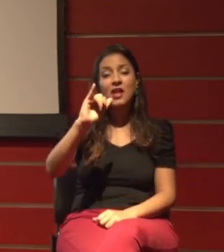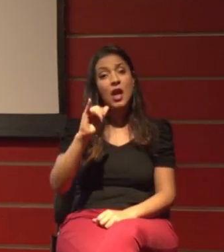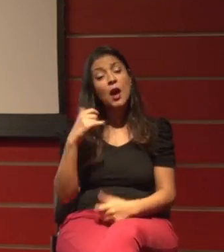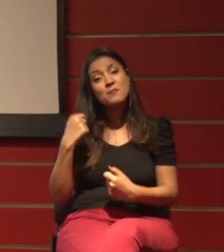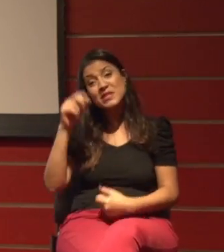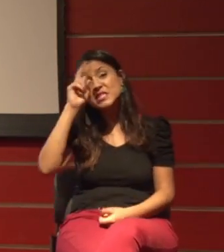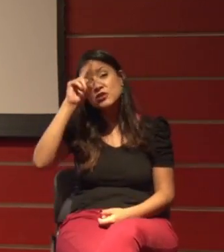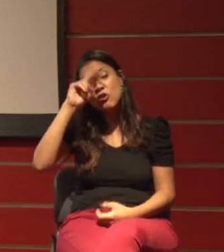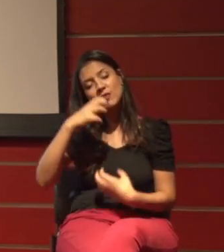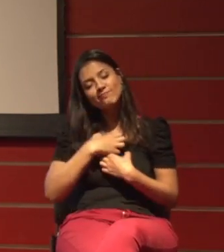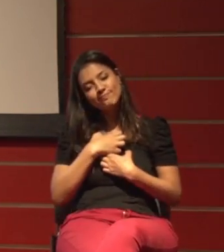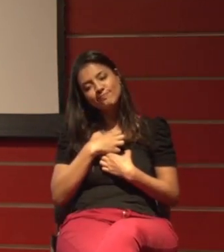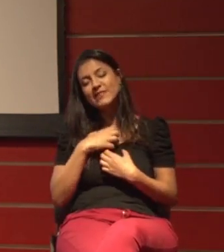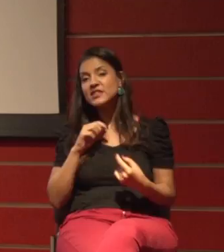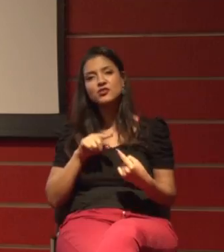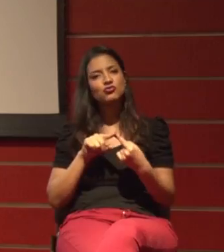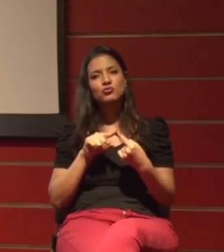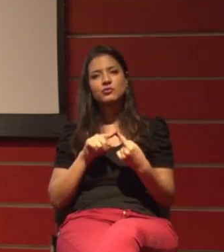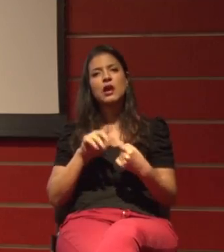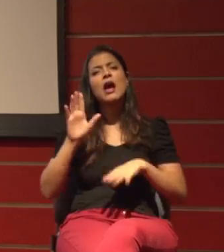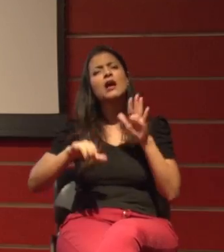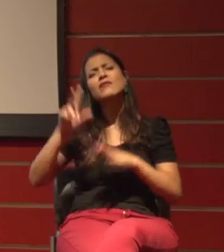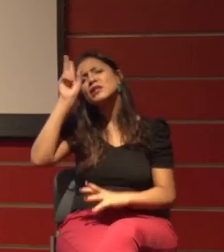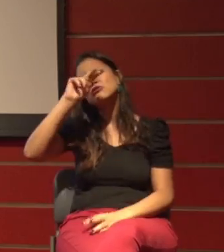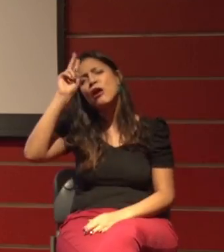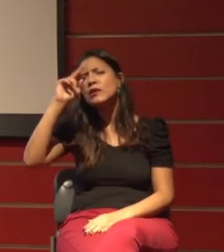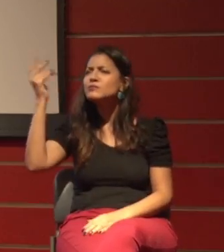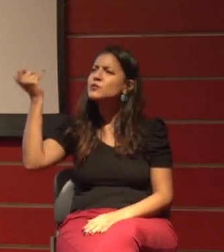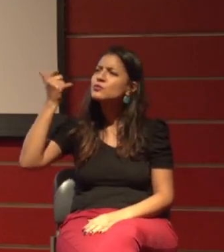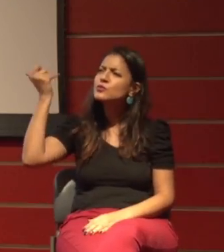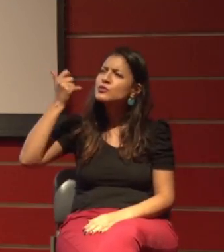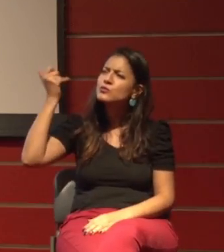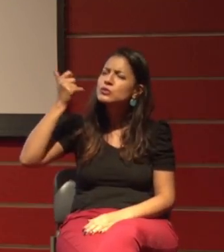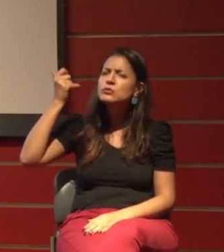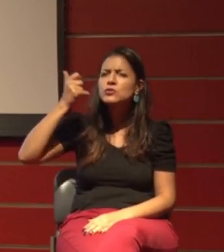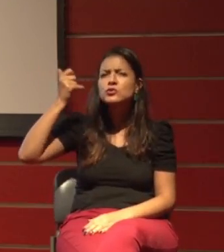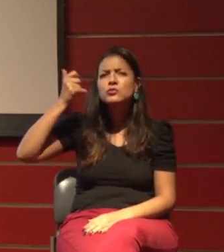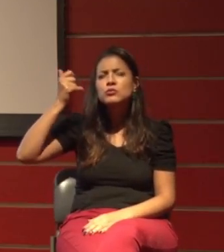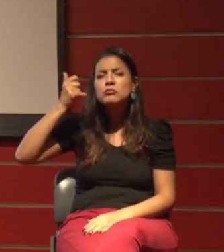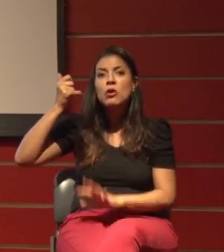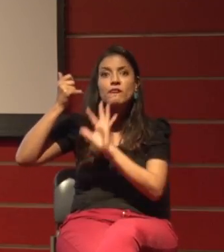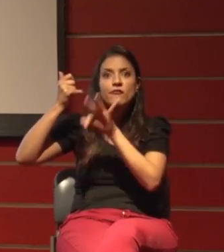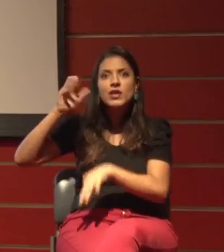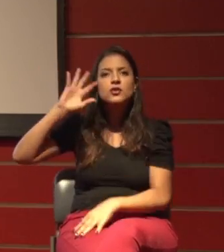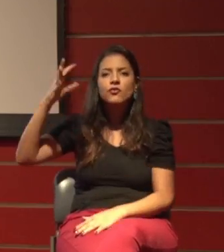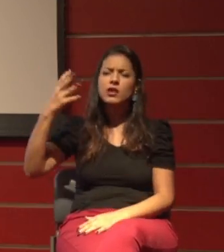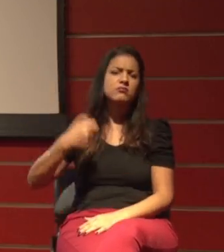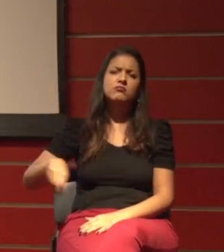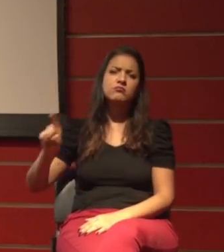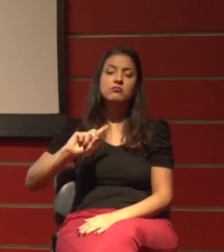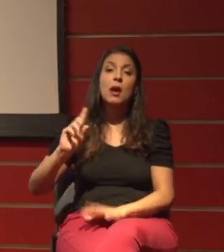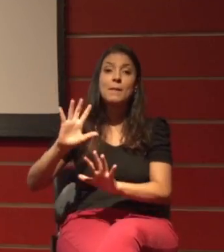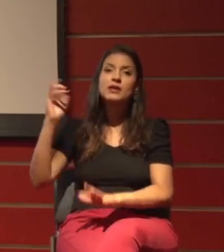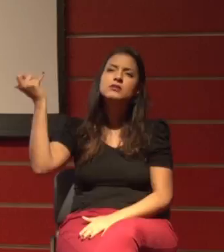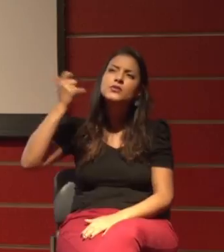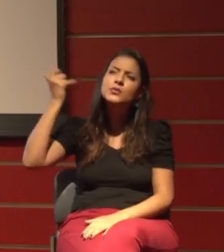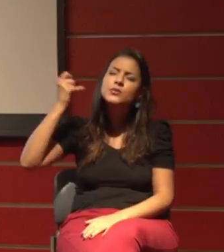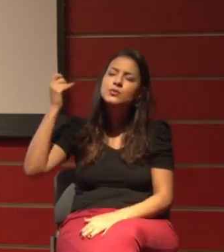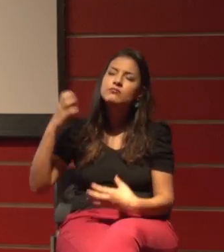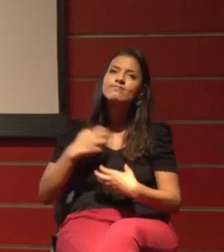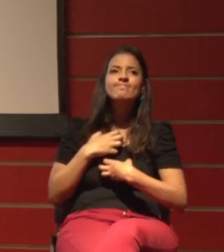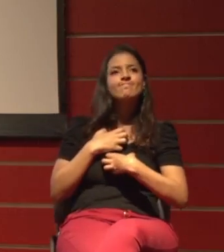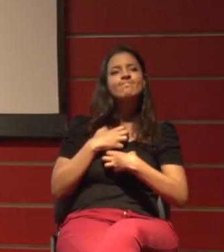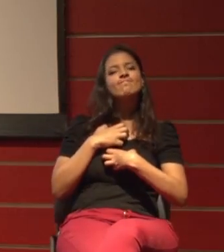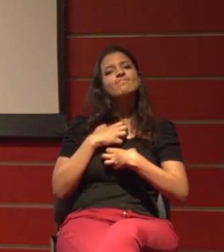conclusiva ou seja que ela não tenha um um fim conclusivo ela tem que fazer um certo sentido para mim né Eh e fazer sentido nesse caso também